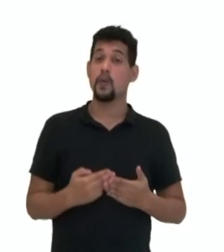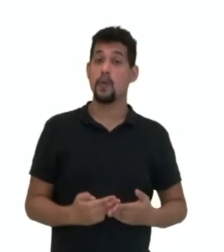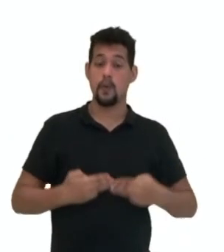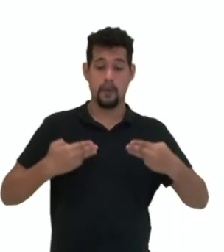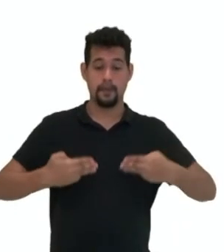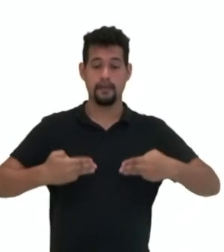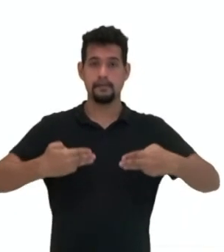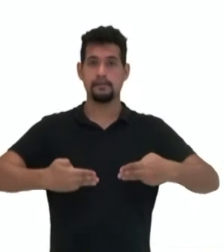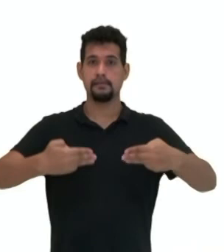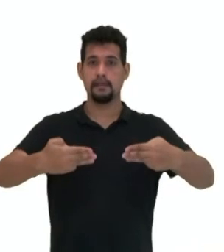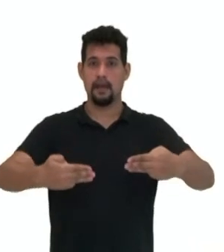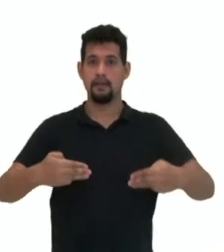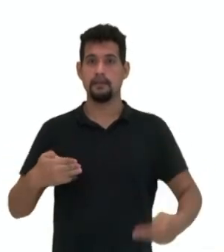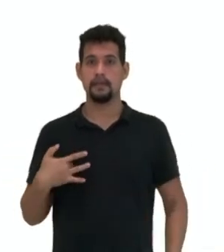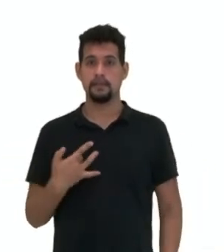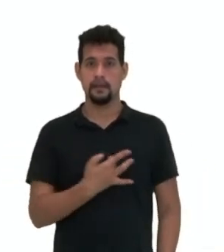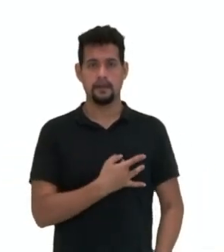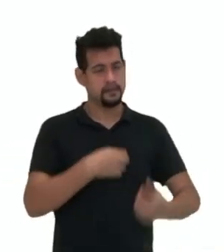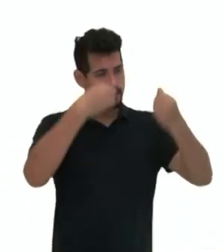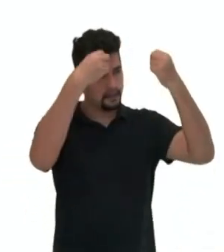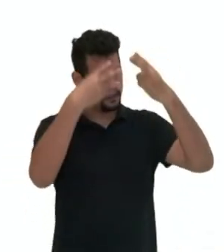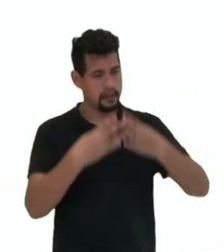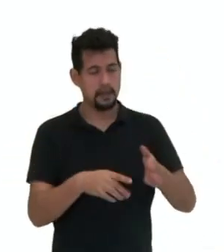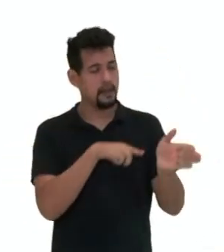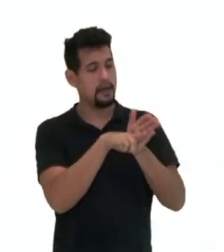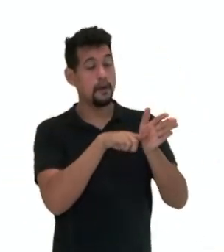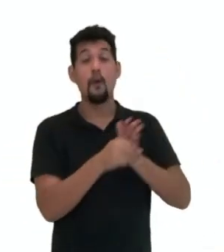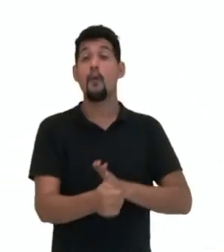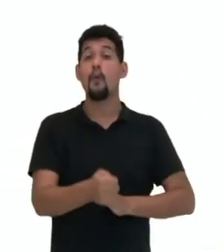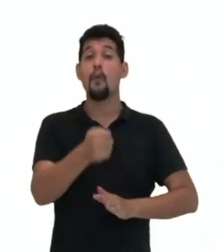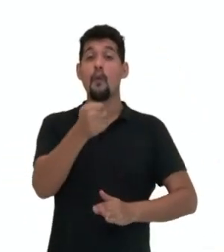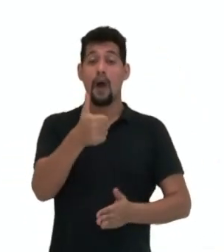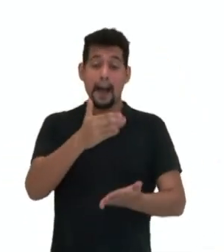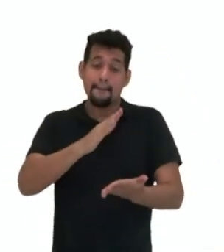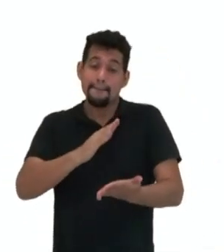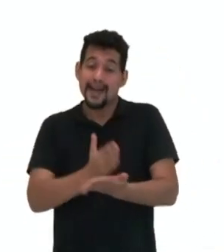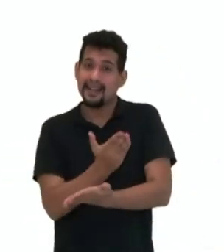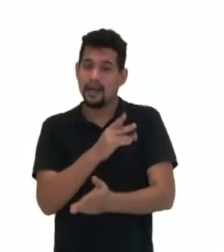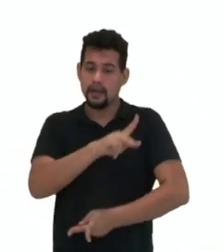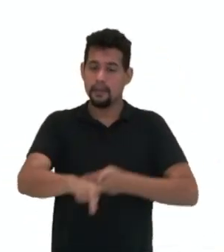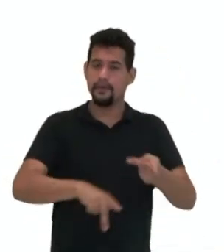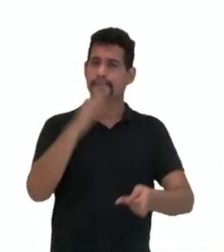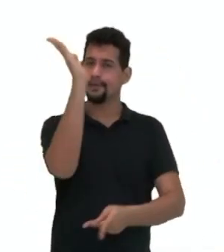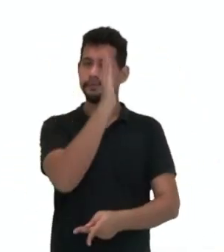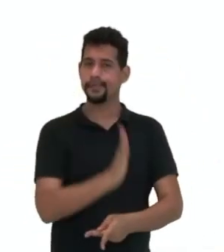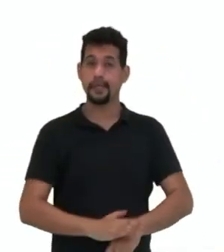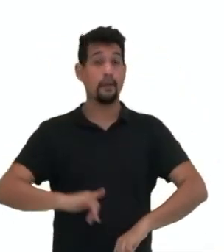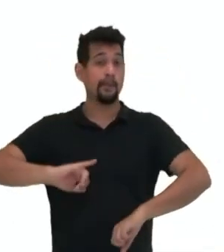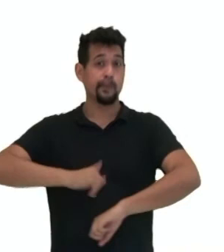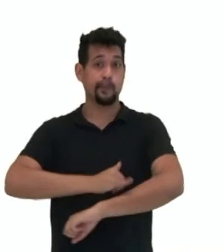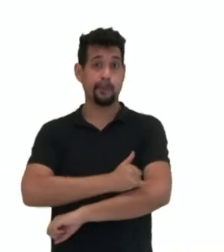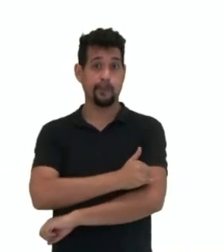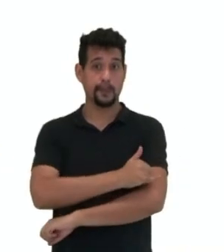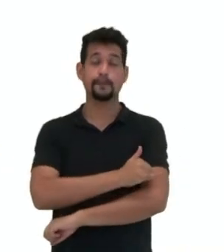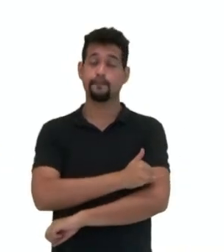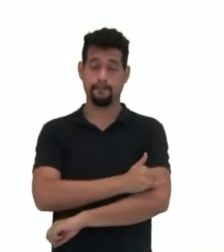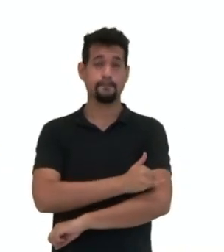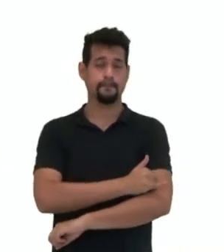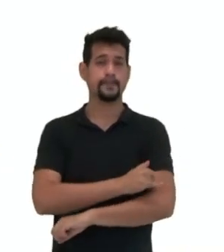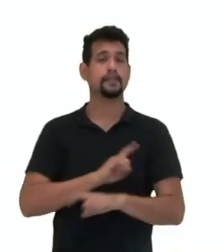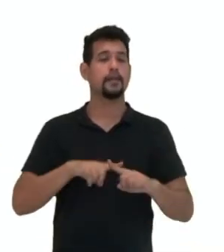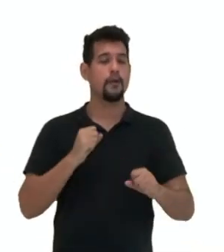da Saúde divulgou uma pesquisa que revela que quase metade da população brasileira está acima do peso. Aí,